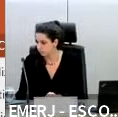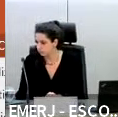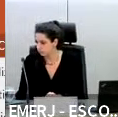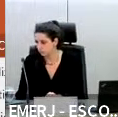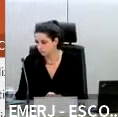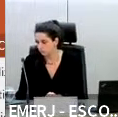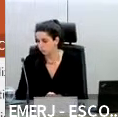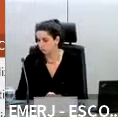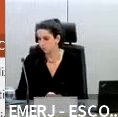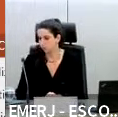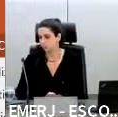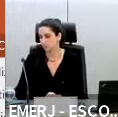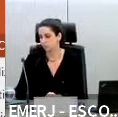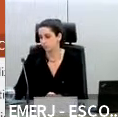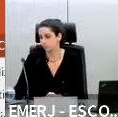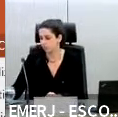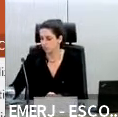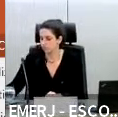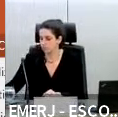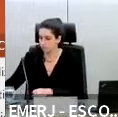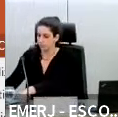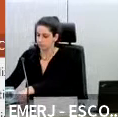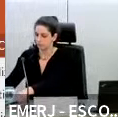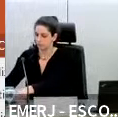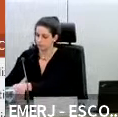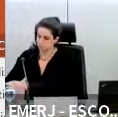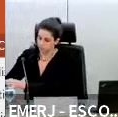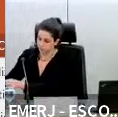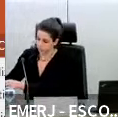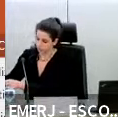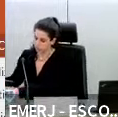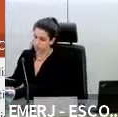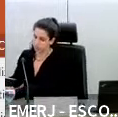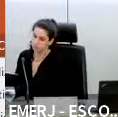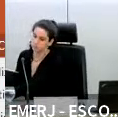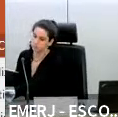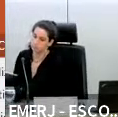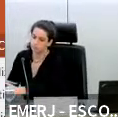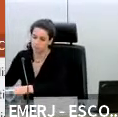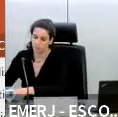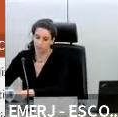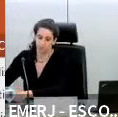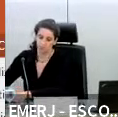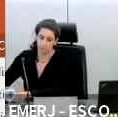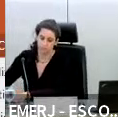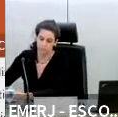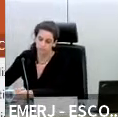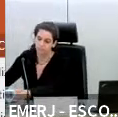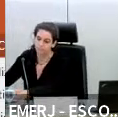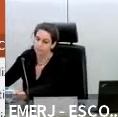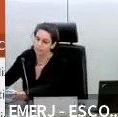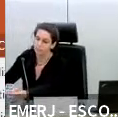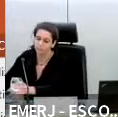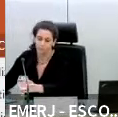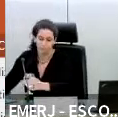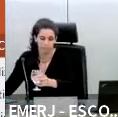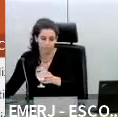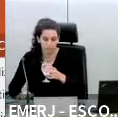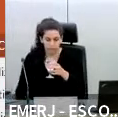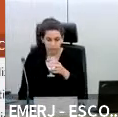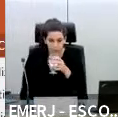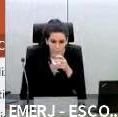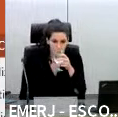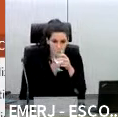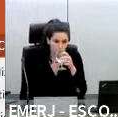a criação desse observatório, que tem o nome de uma pessoa, de um pesquisador, um professor tão relevante na área de acesso à